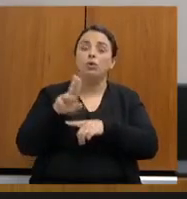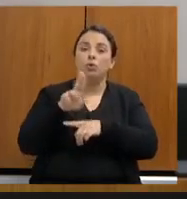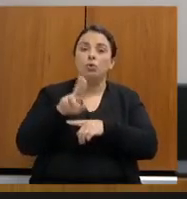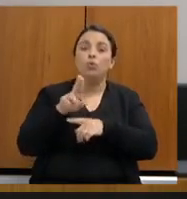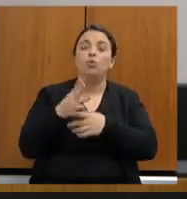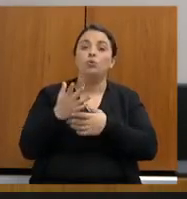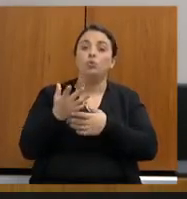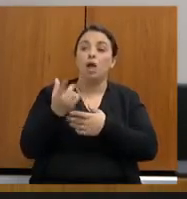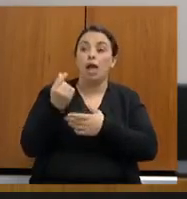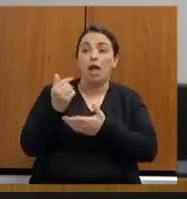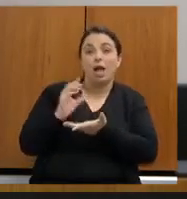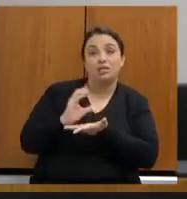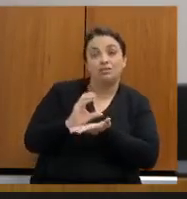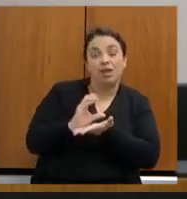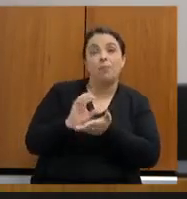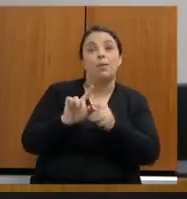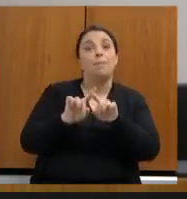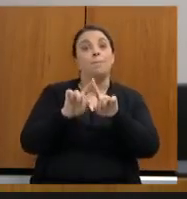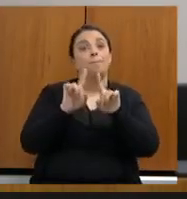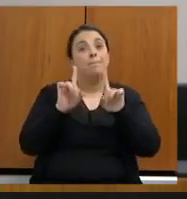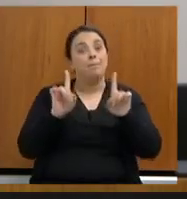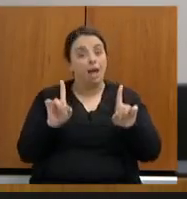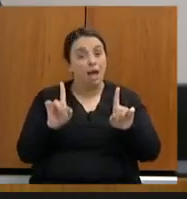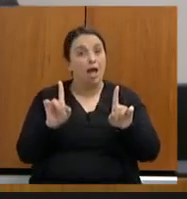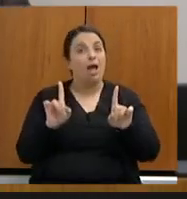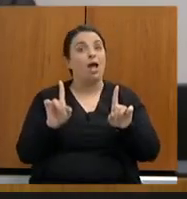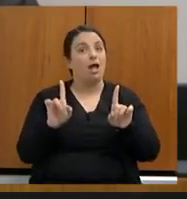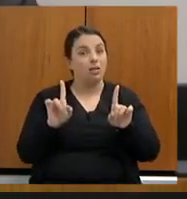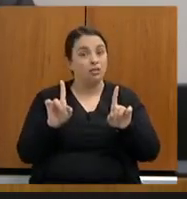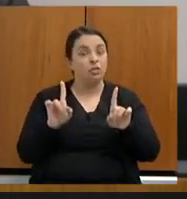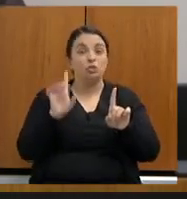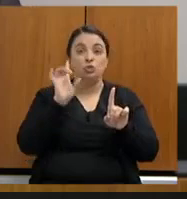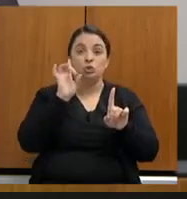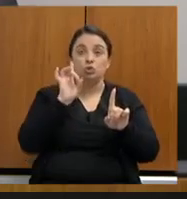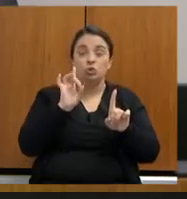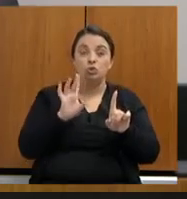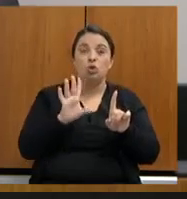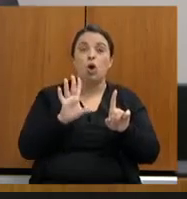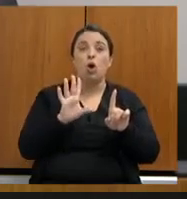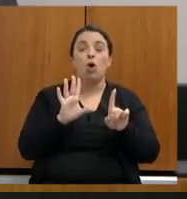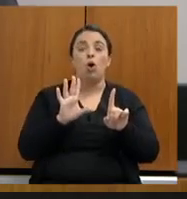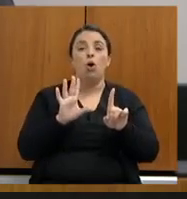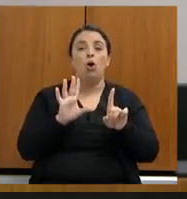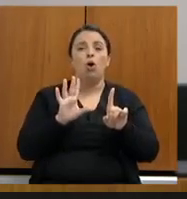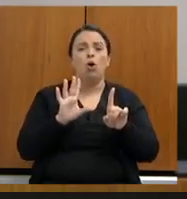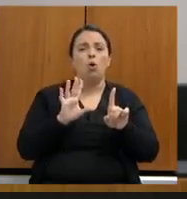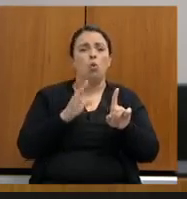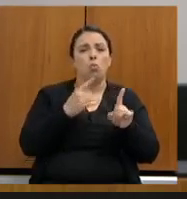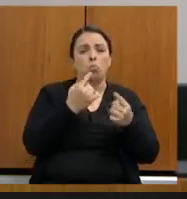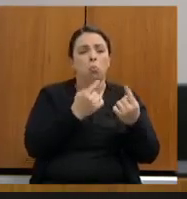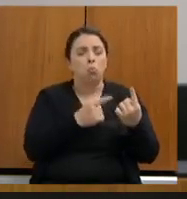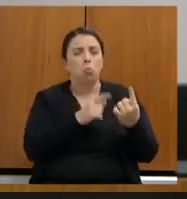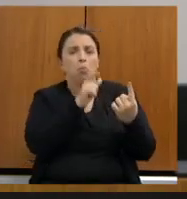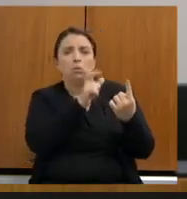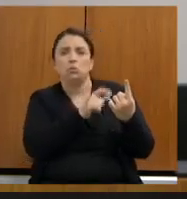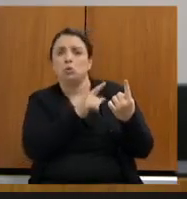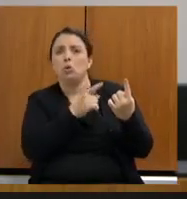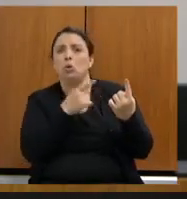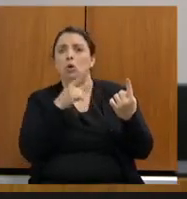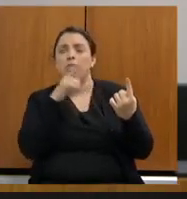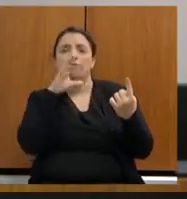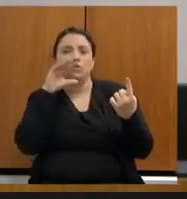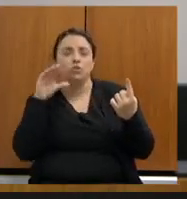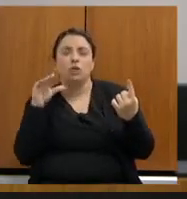mas não pode apenas um determinado servidor ser eu